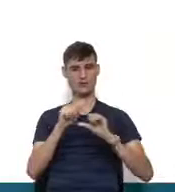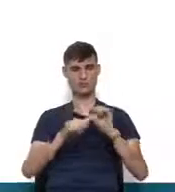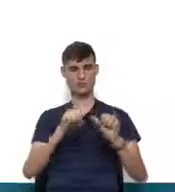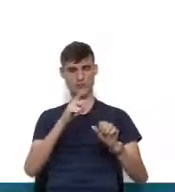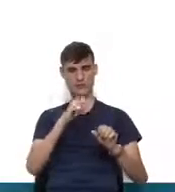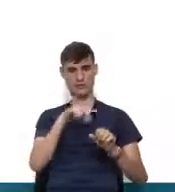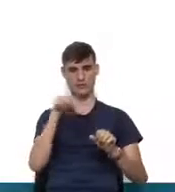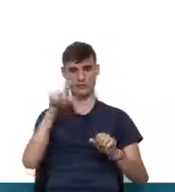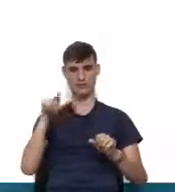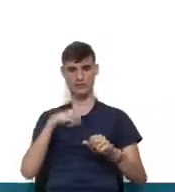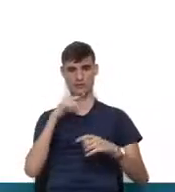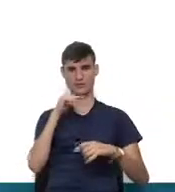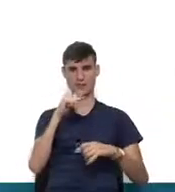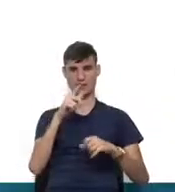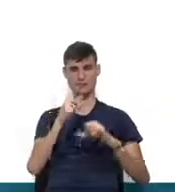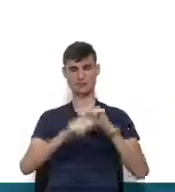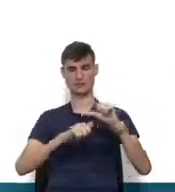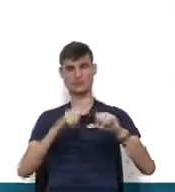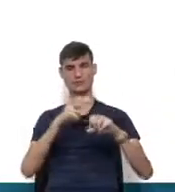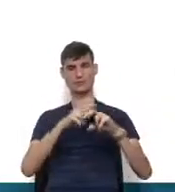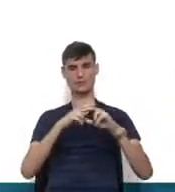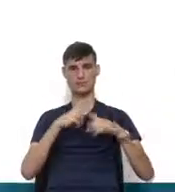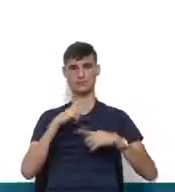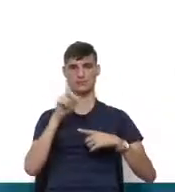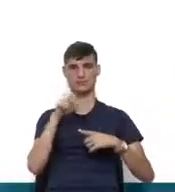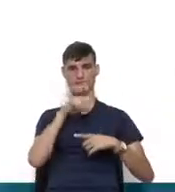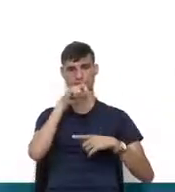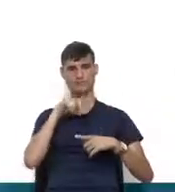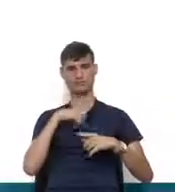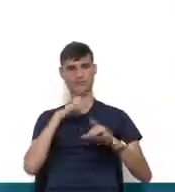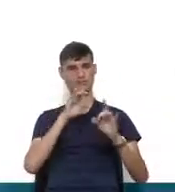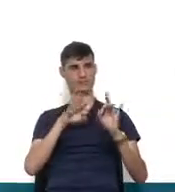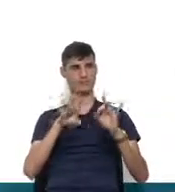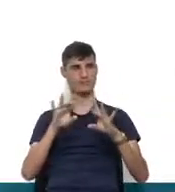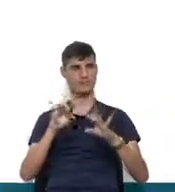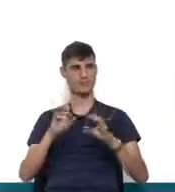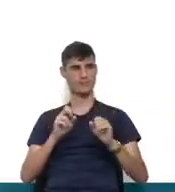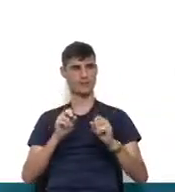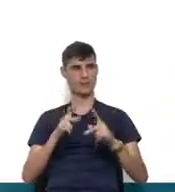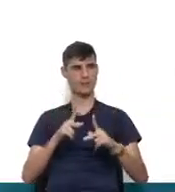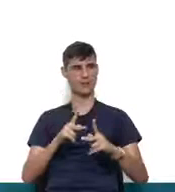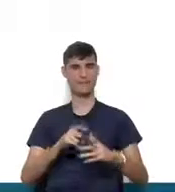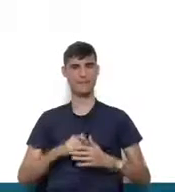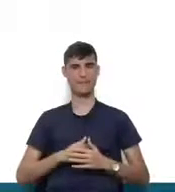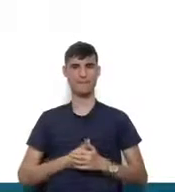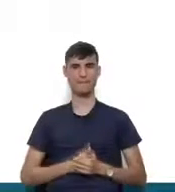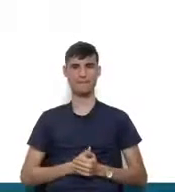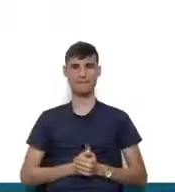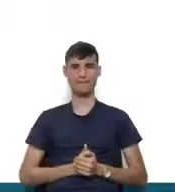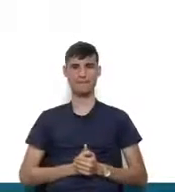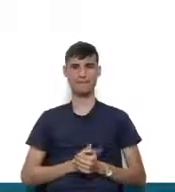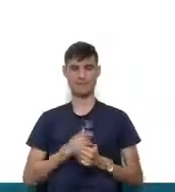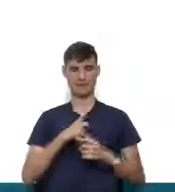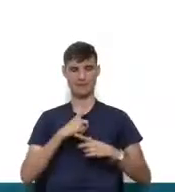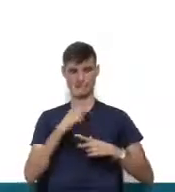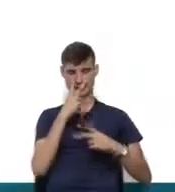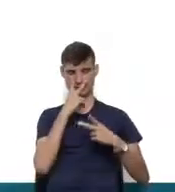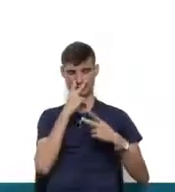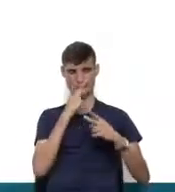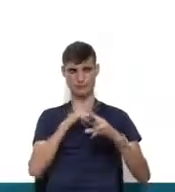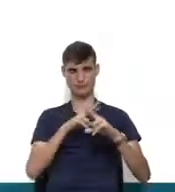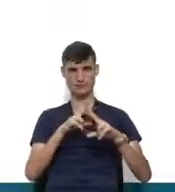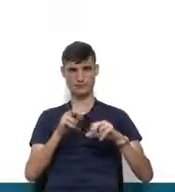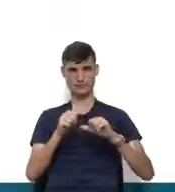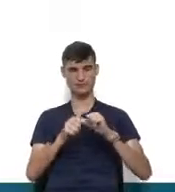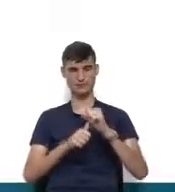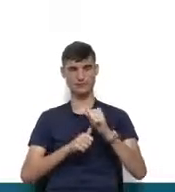desse lado da igualdade. Então eu também tenho que tirar a raiz sétima deste lado da igualdade. Que vai dar, então, aproximadamente esse